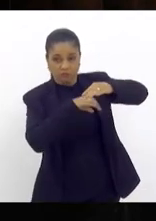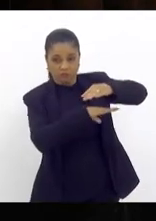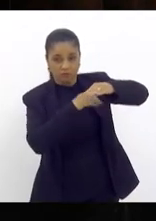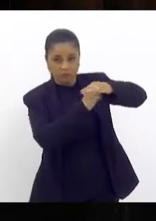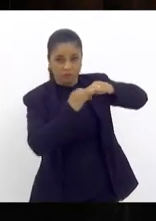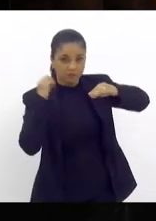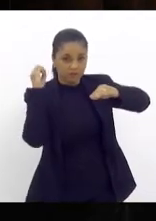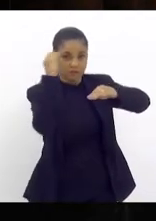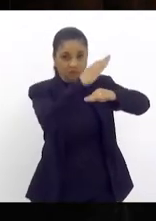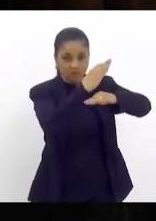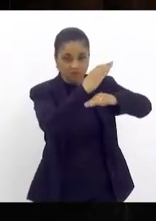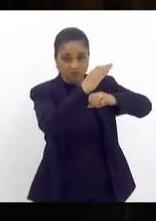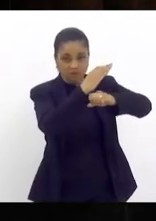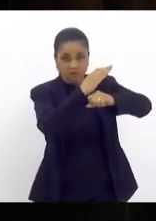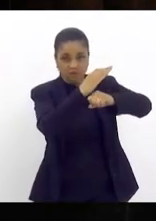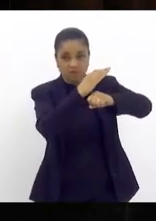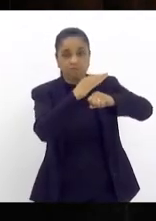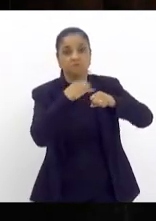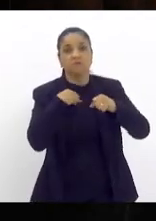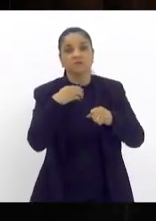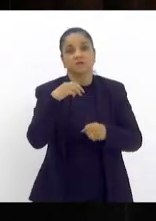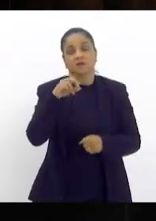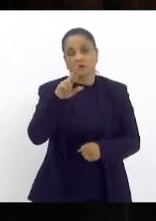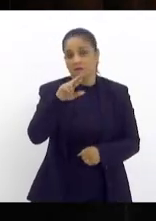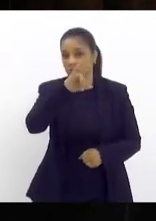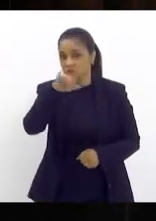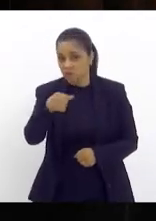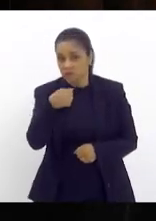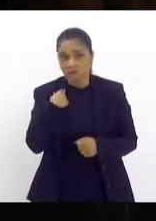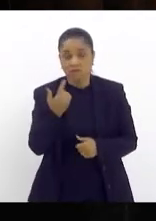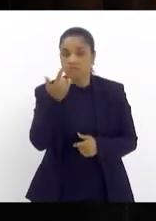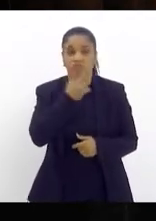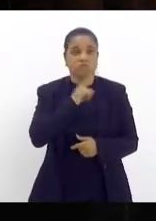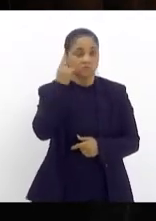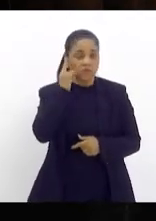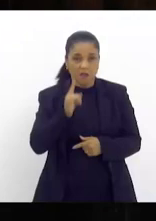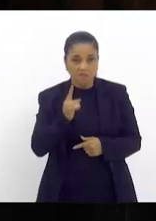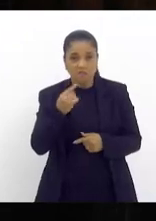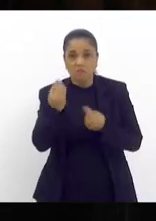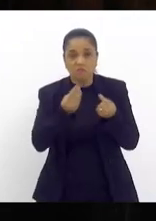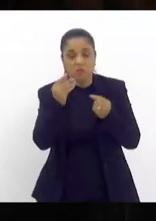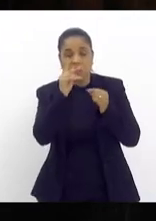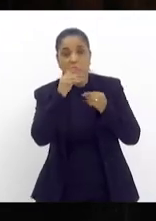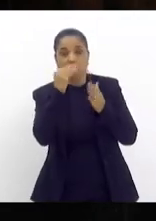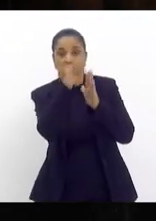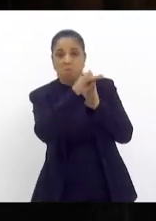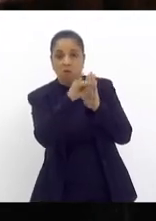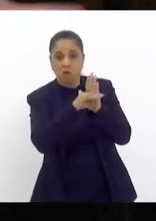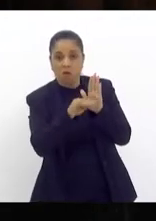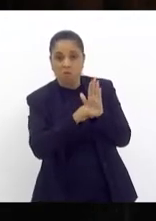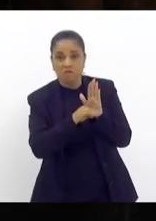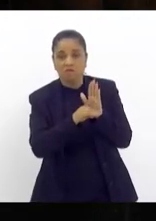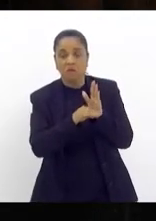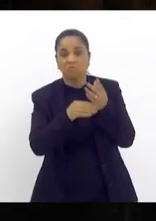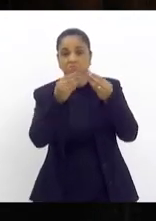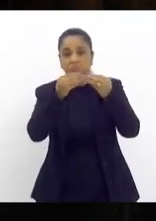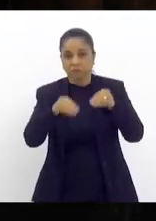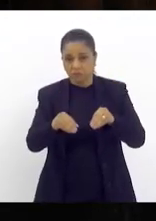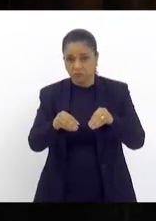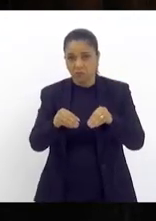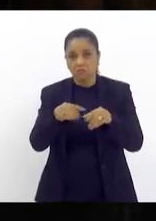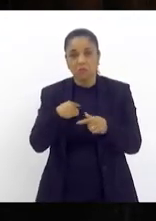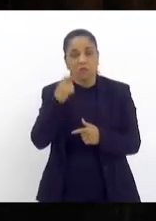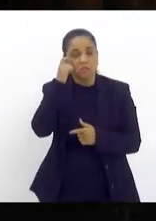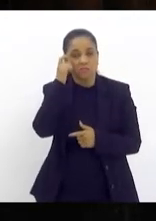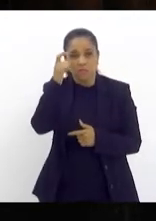isso mostra que, infelizmente, estão fazendo com que o programa seja desconstruído, já que não se tem mais o interesse eleitoral do